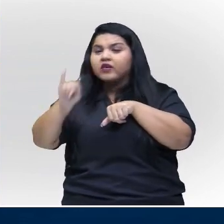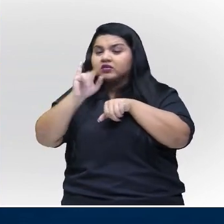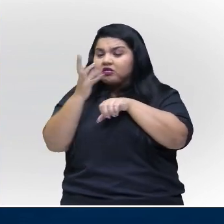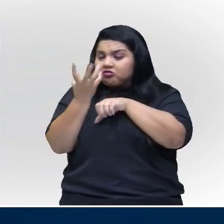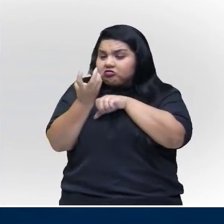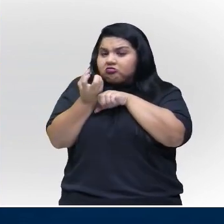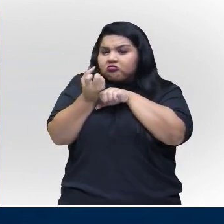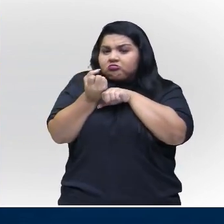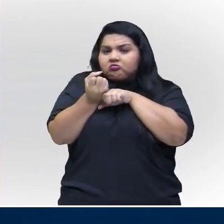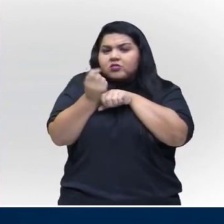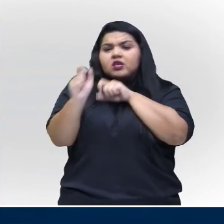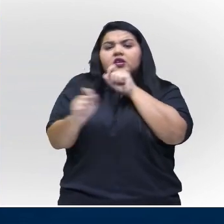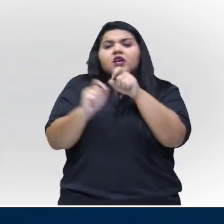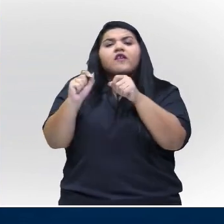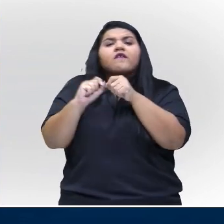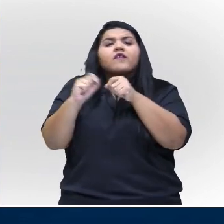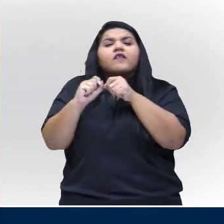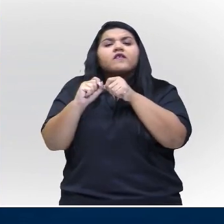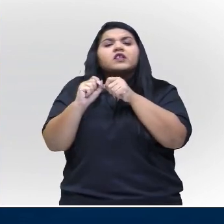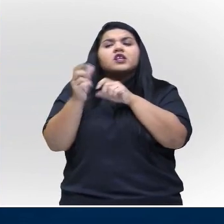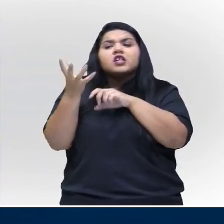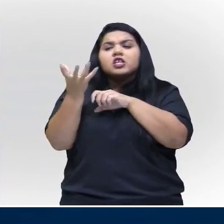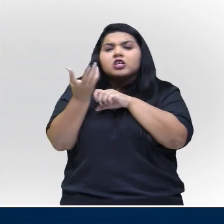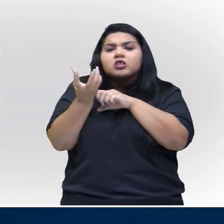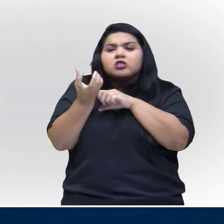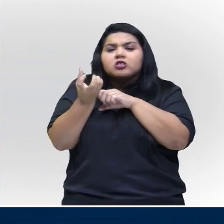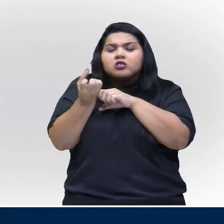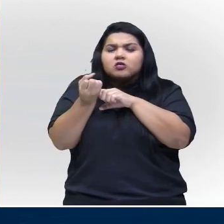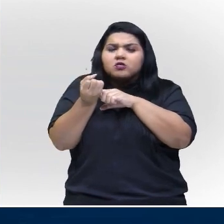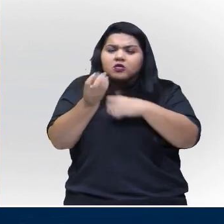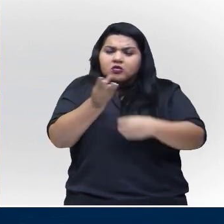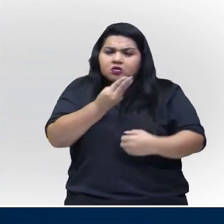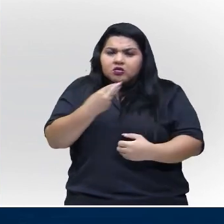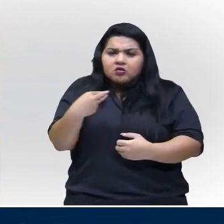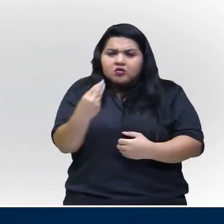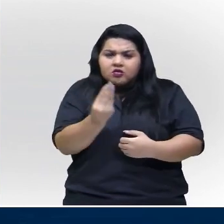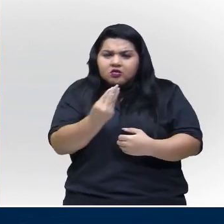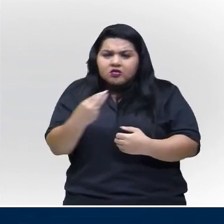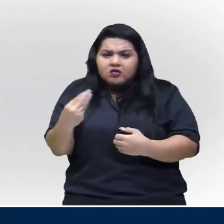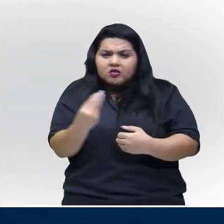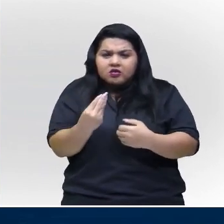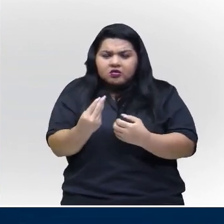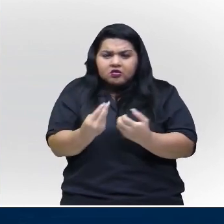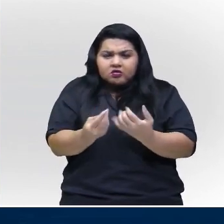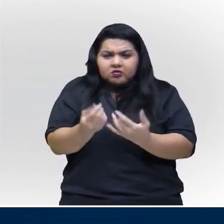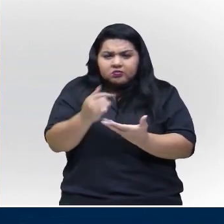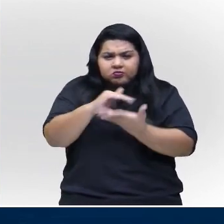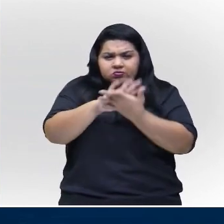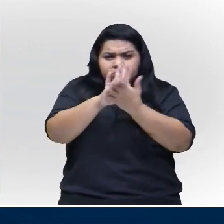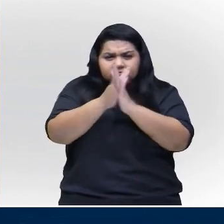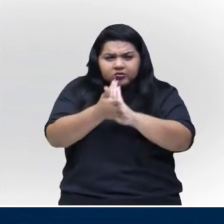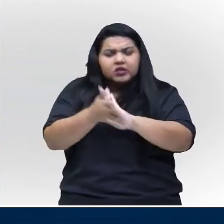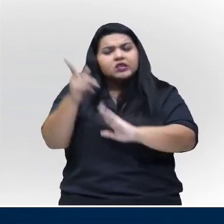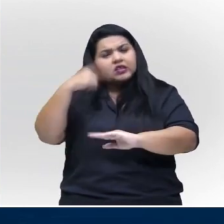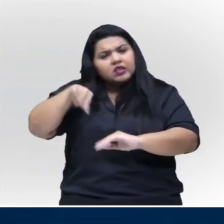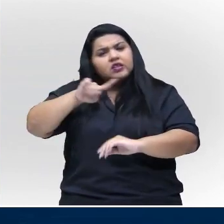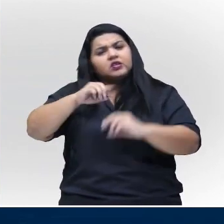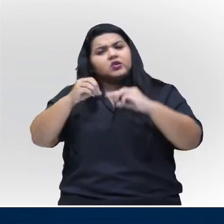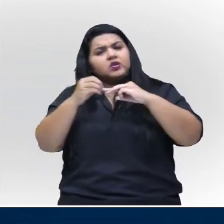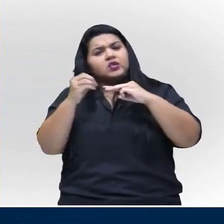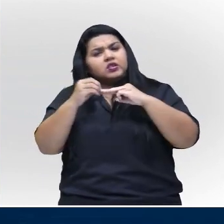digeridos. Quem vai fazer a digestão desses alimentos, né, desses nutrientes, vão ser aí as nossas células,